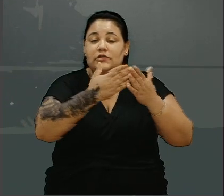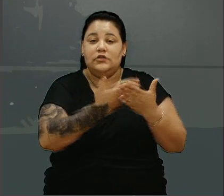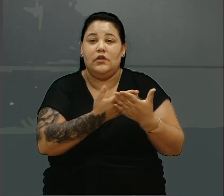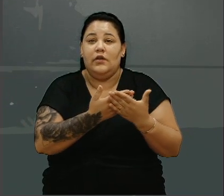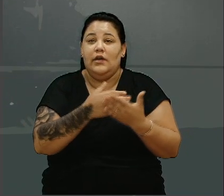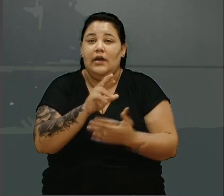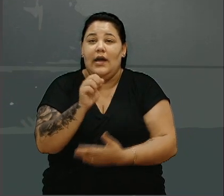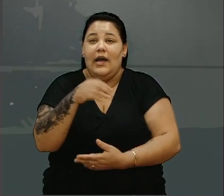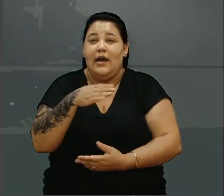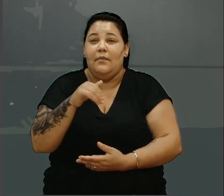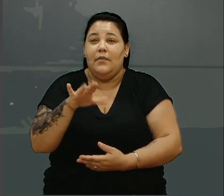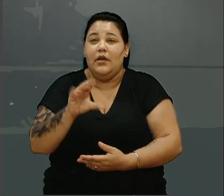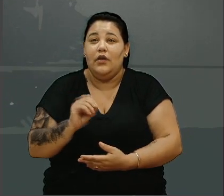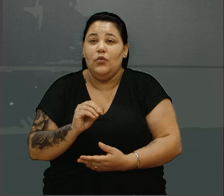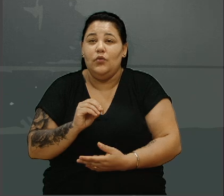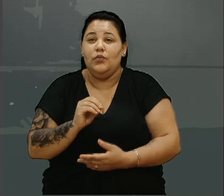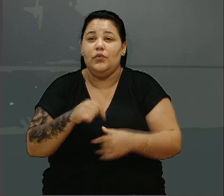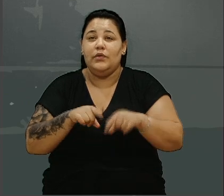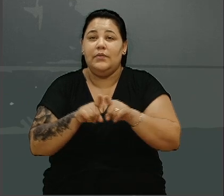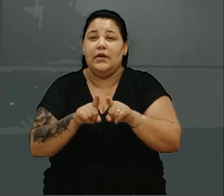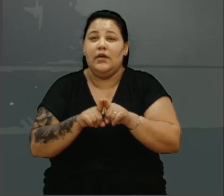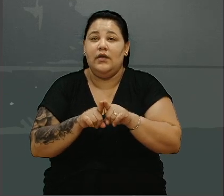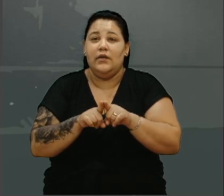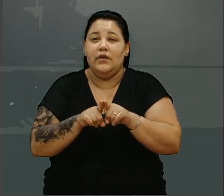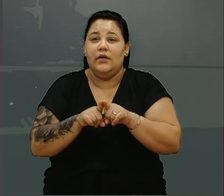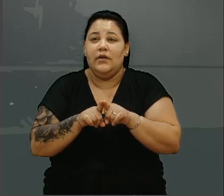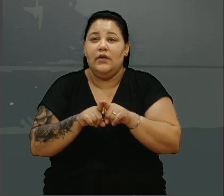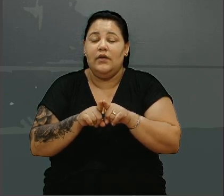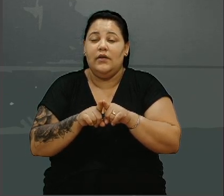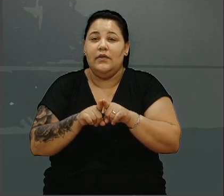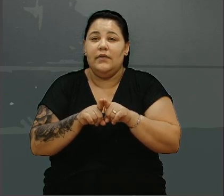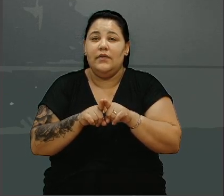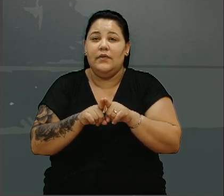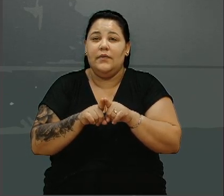Pigossi, drenagem, e